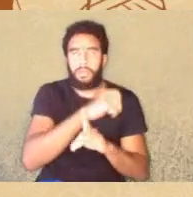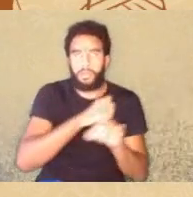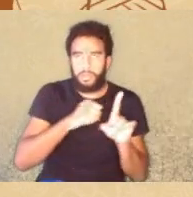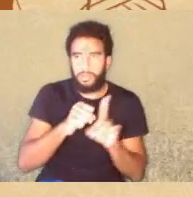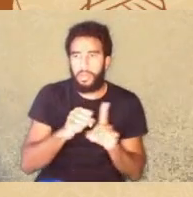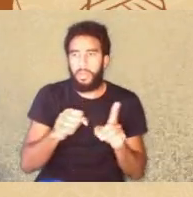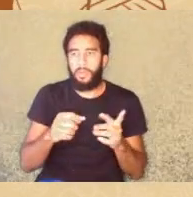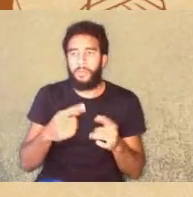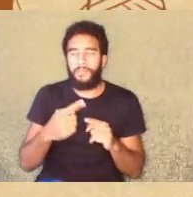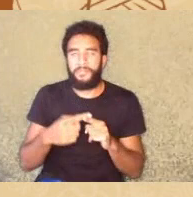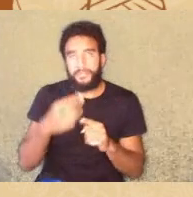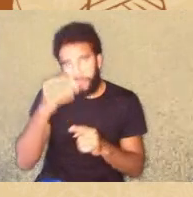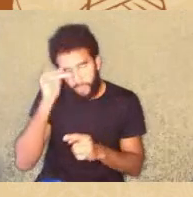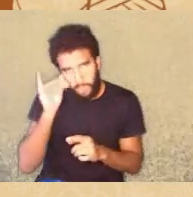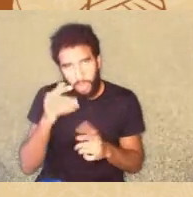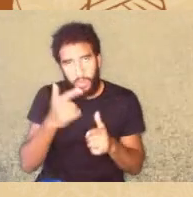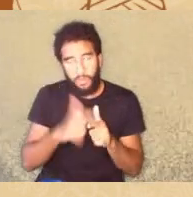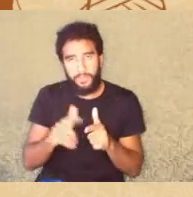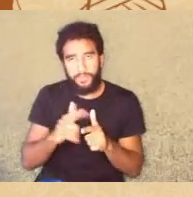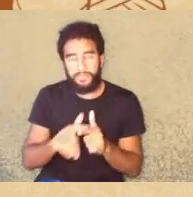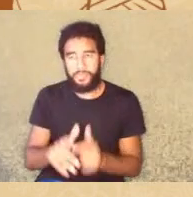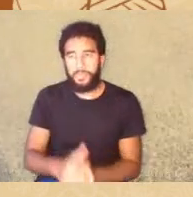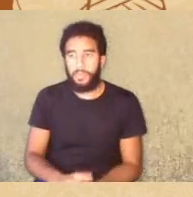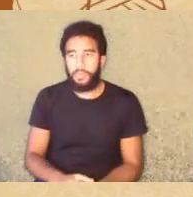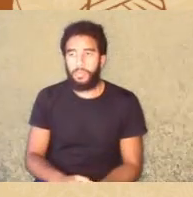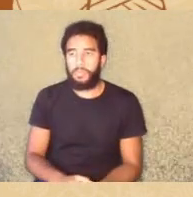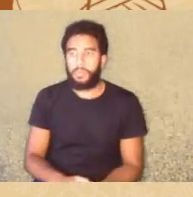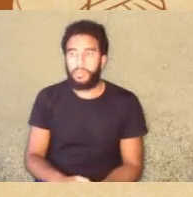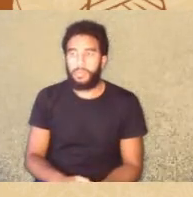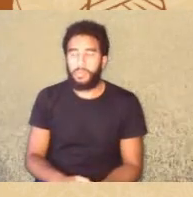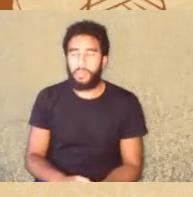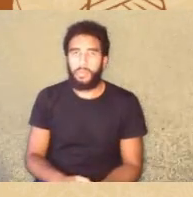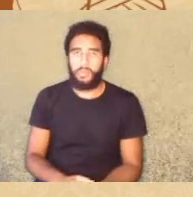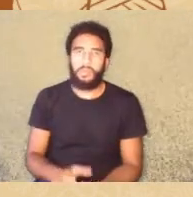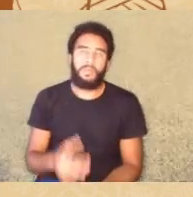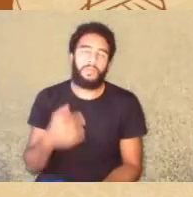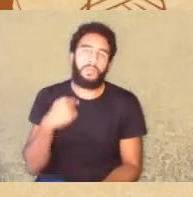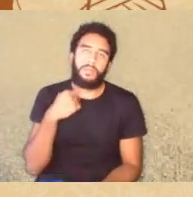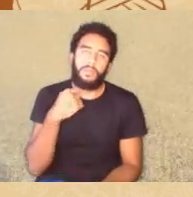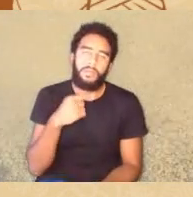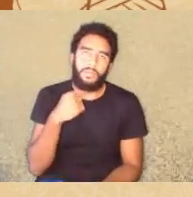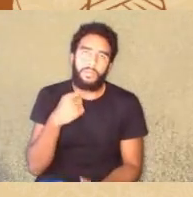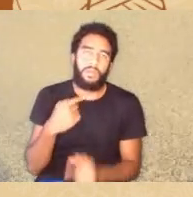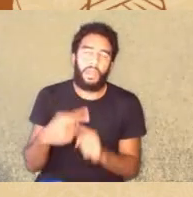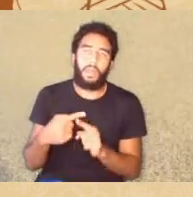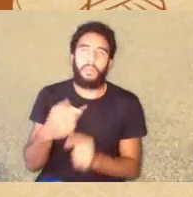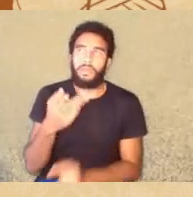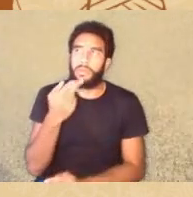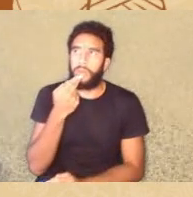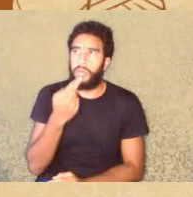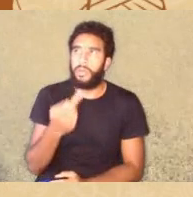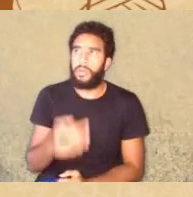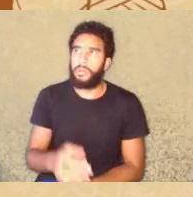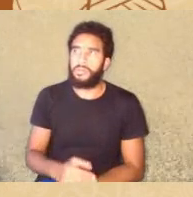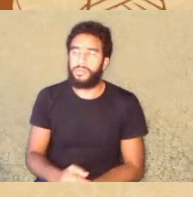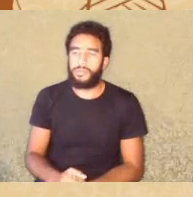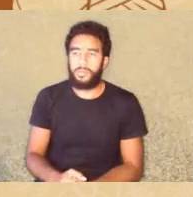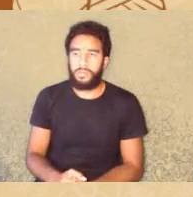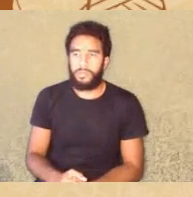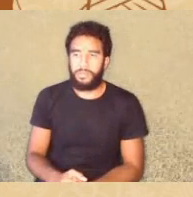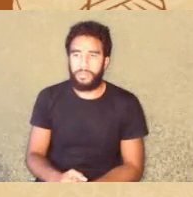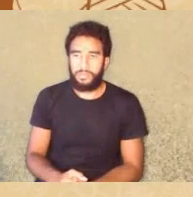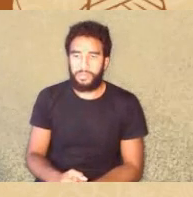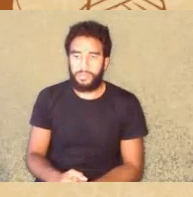evitar isso também. Eu me fiquei instigado assim, com a tua fala, porque assim, no, minha leitura assim, agora, assim, né? Uma